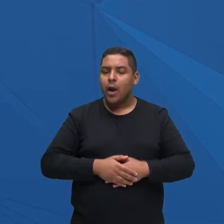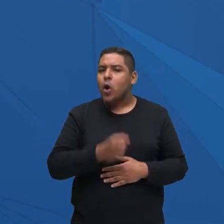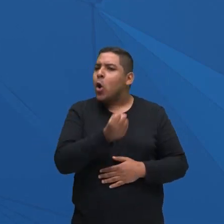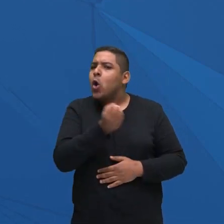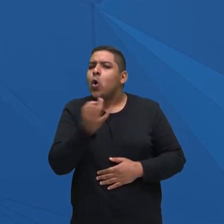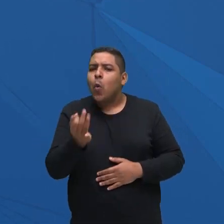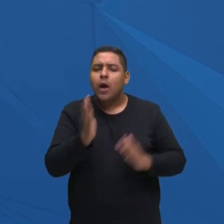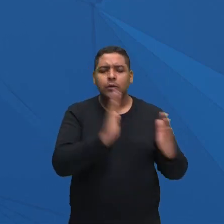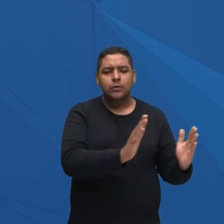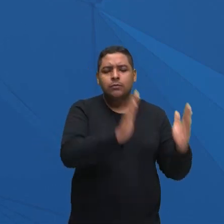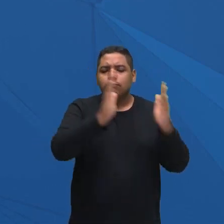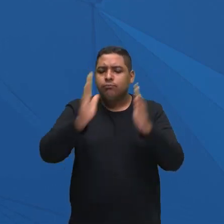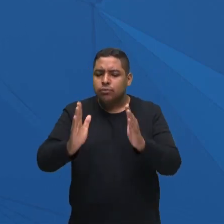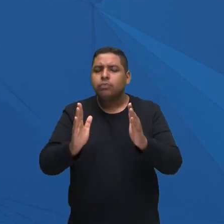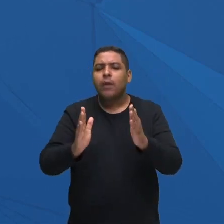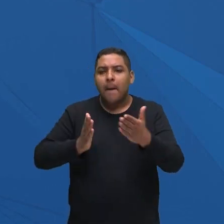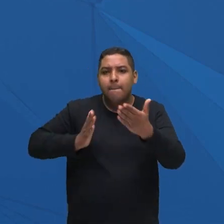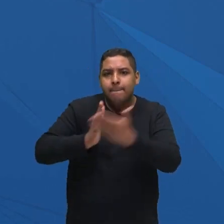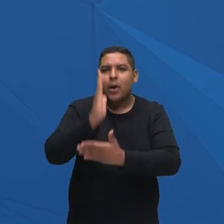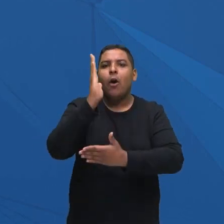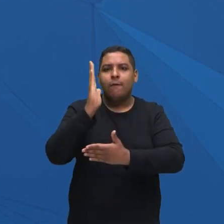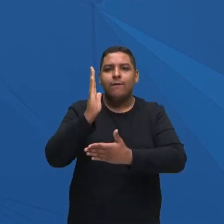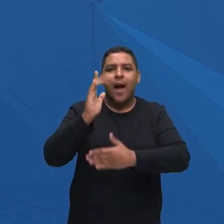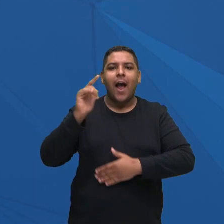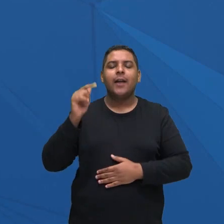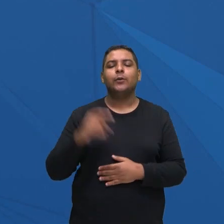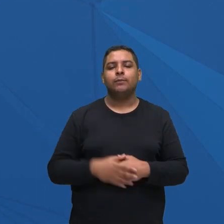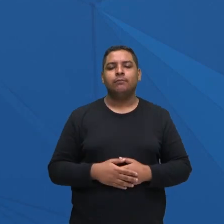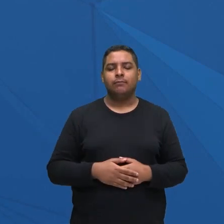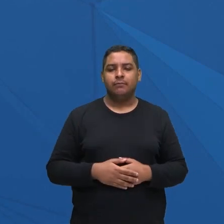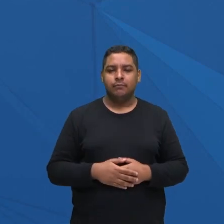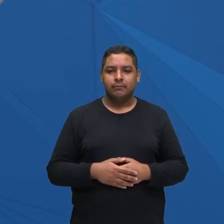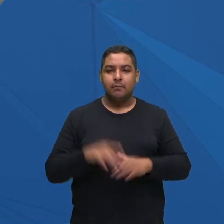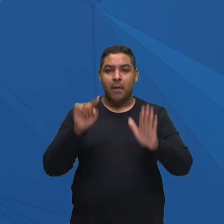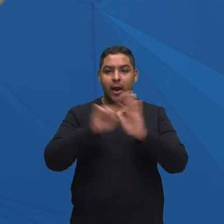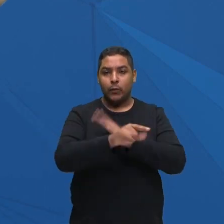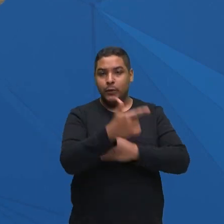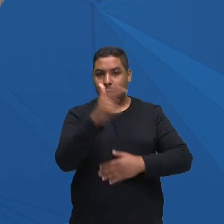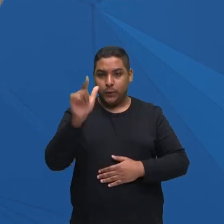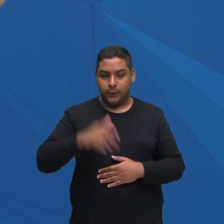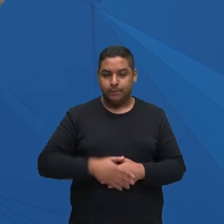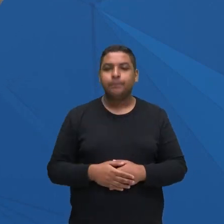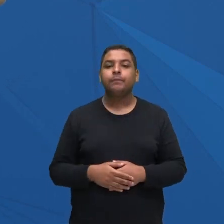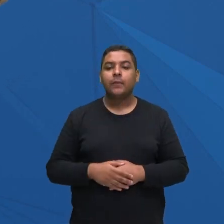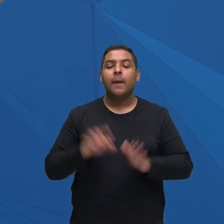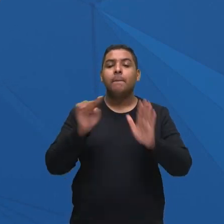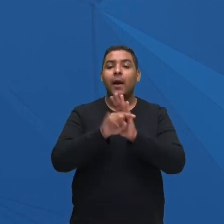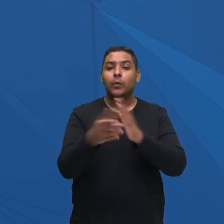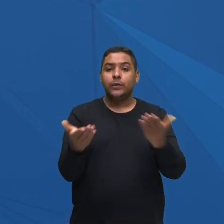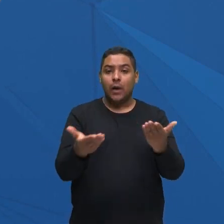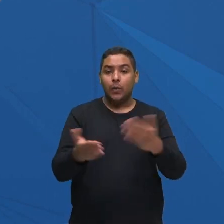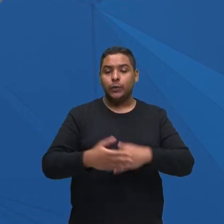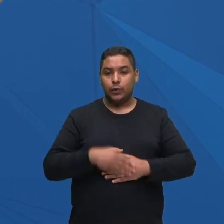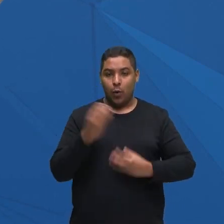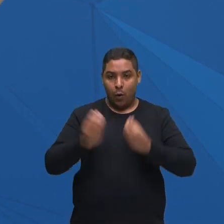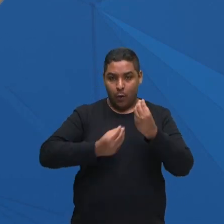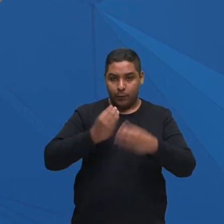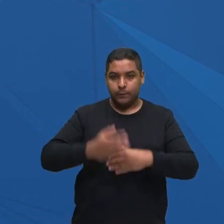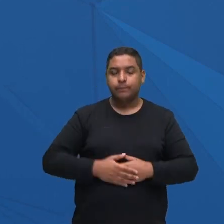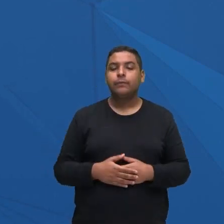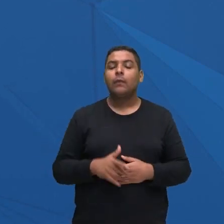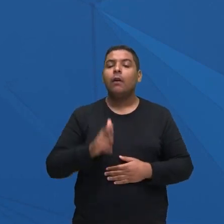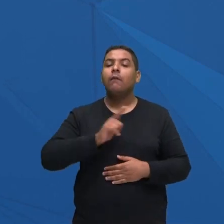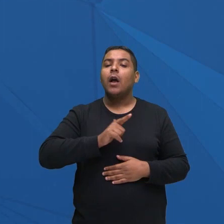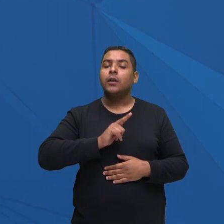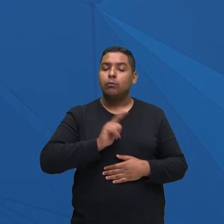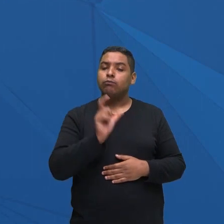para a fase seguinte, para as perguntas seguintes. E o nosso quiz, hoje, ele vai ser assim. Eu vou colocar uma palavra para